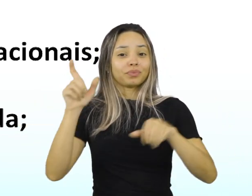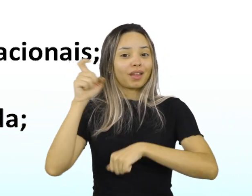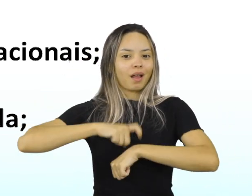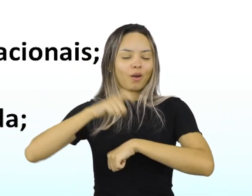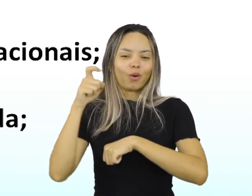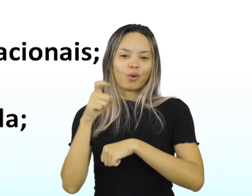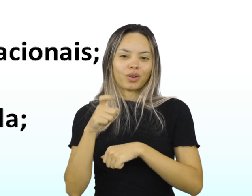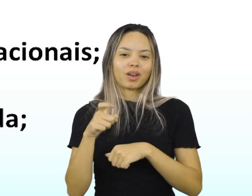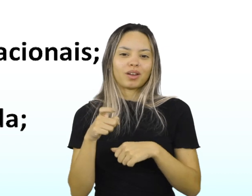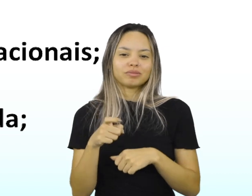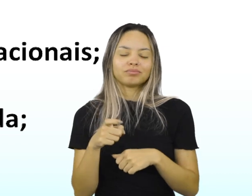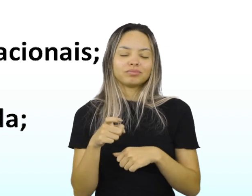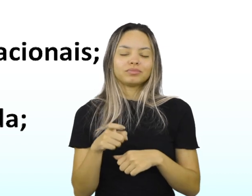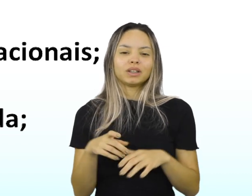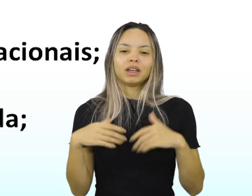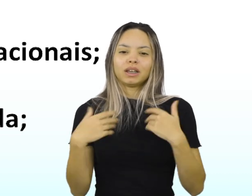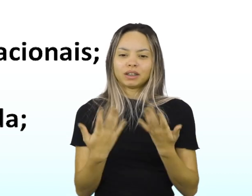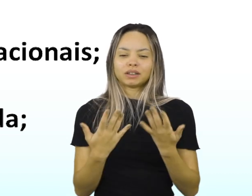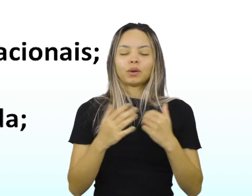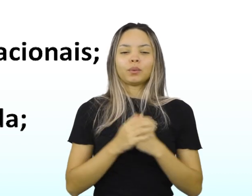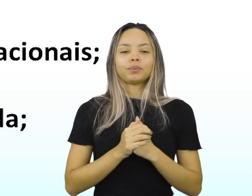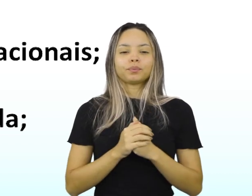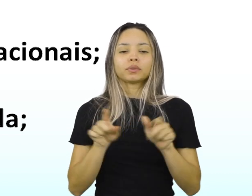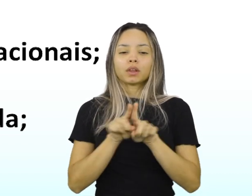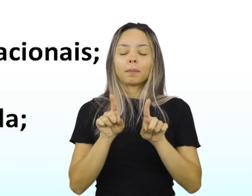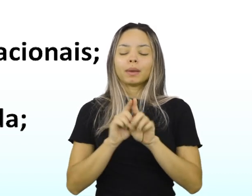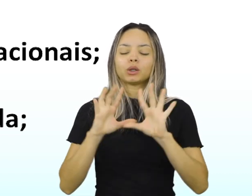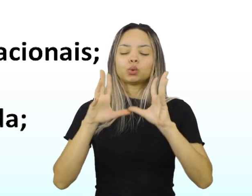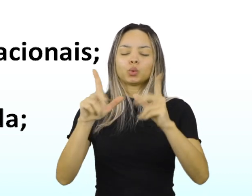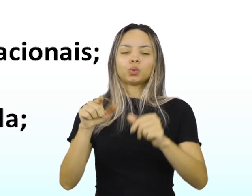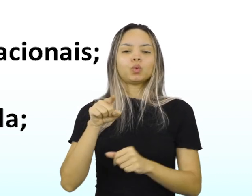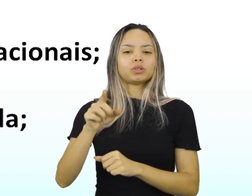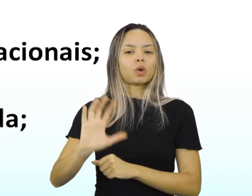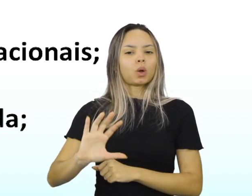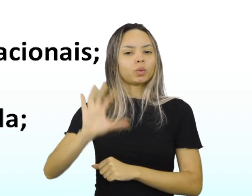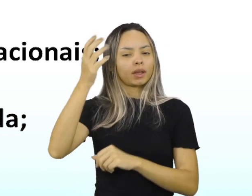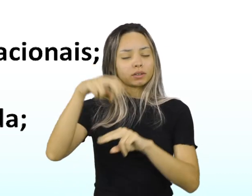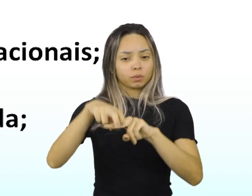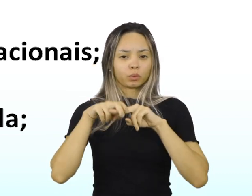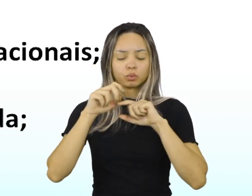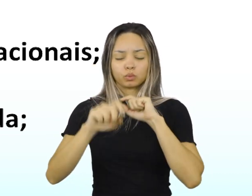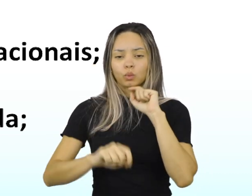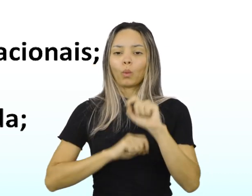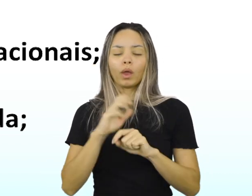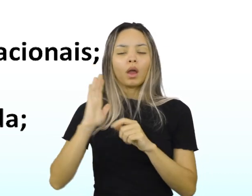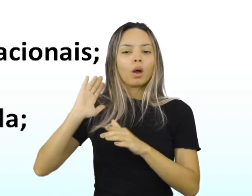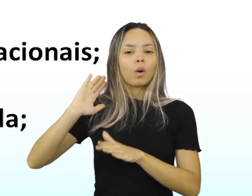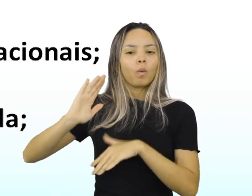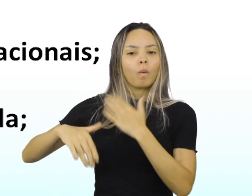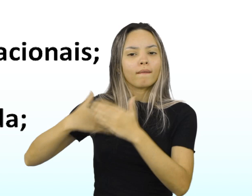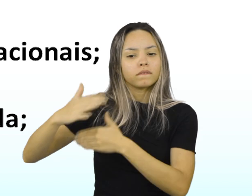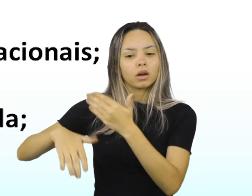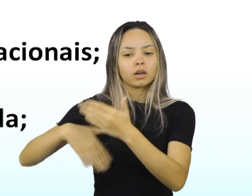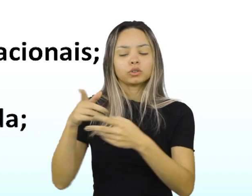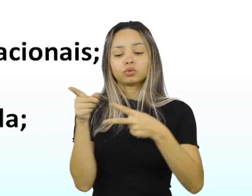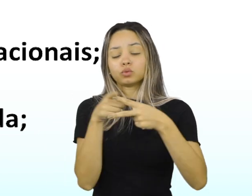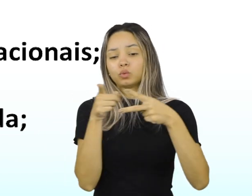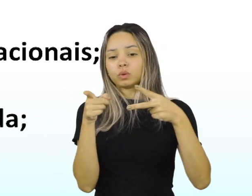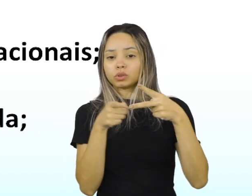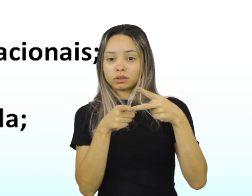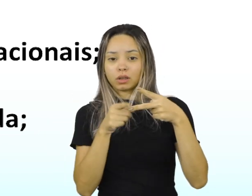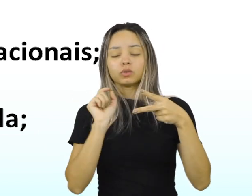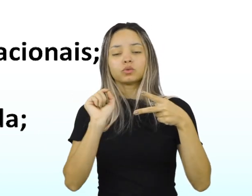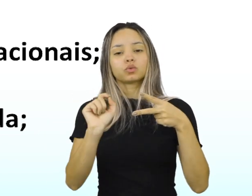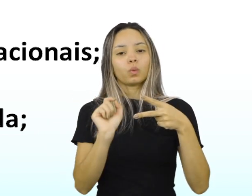ocorre. Estou muito feliz dessa ideia de David Harvey. E tudo isso acontece em razão do avanço em